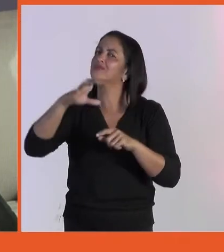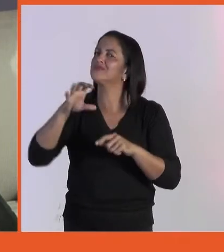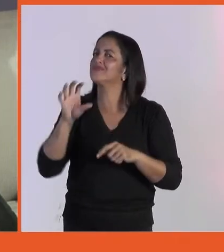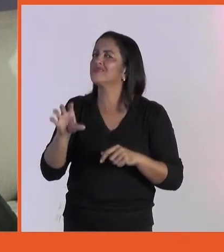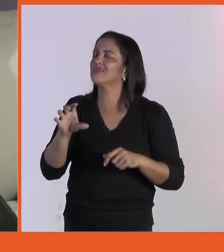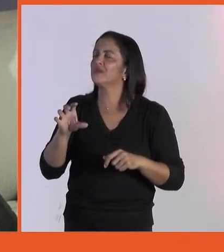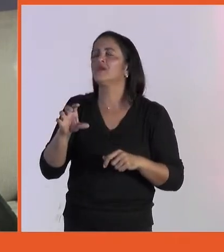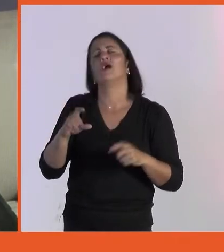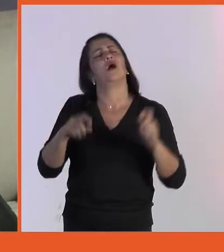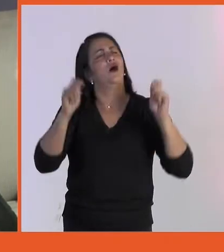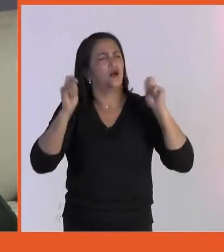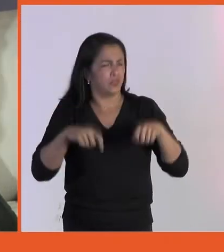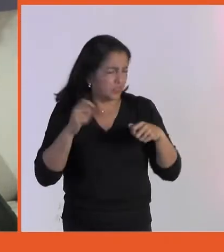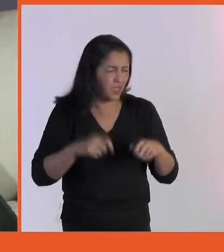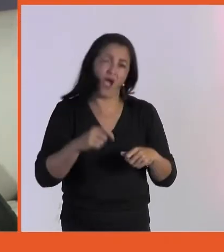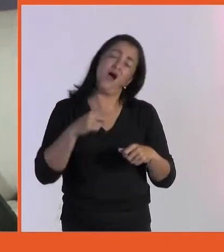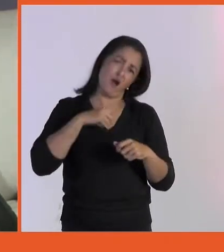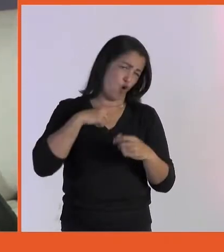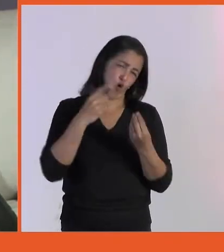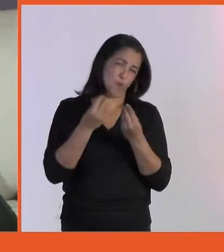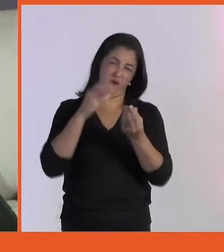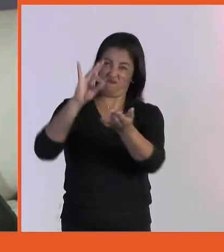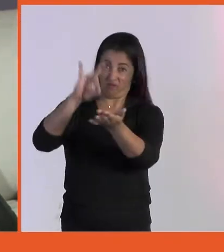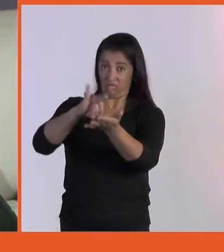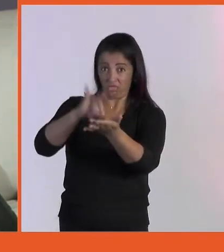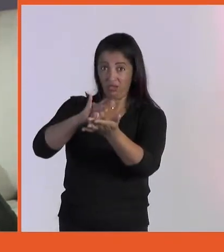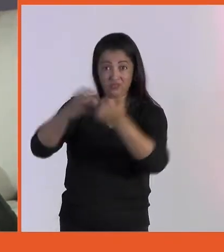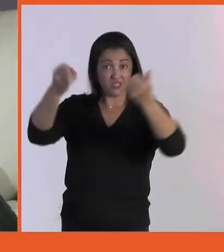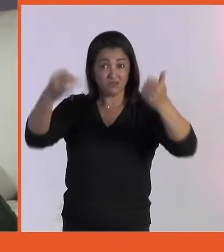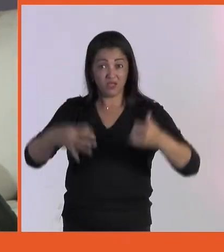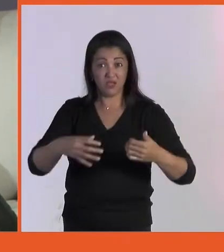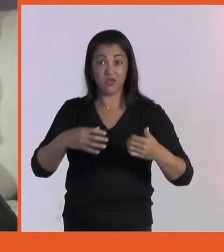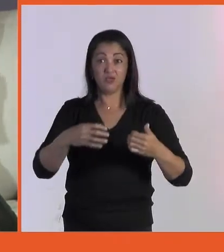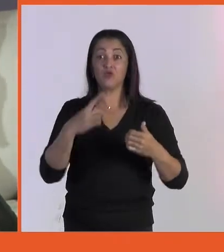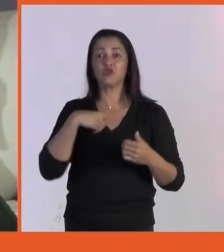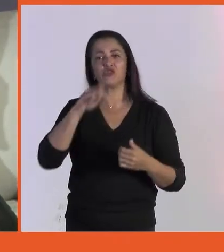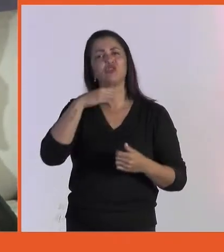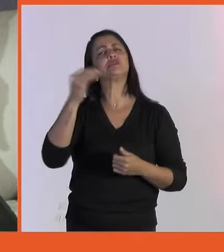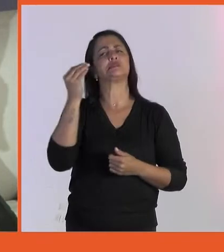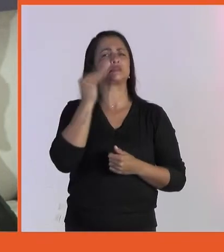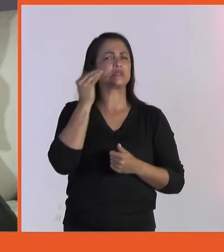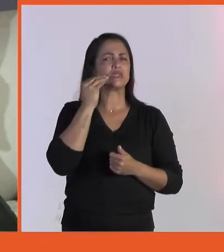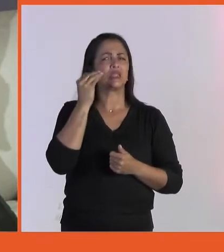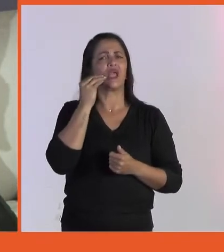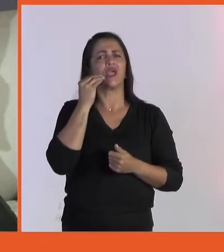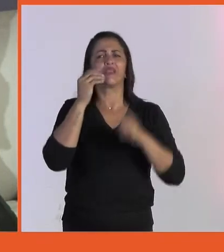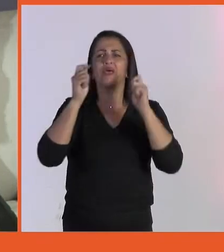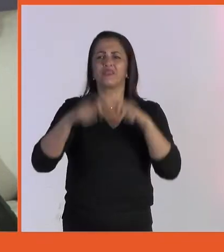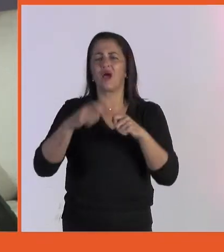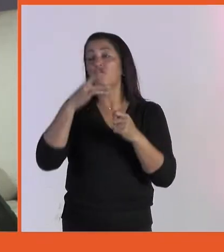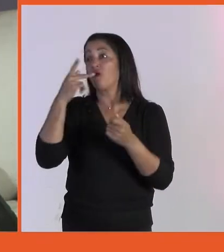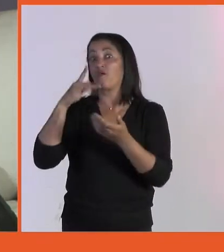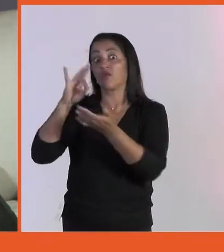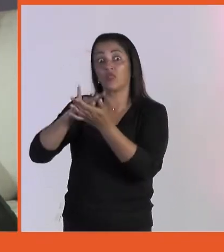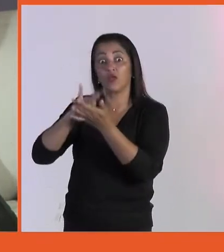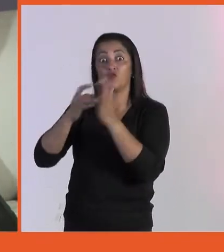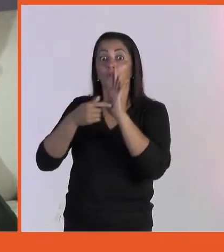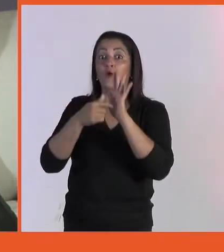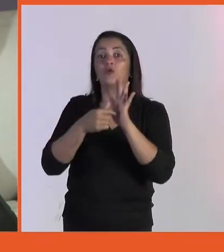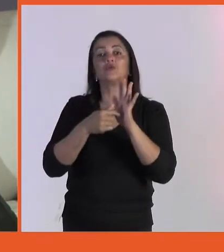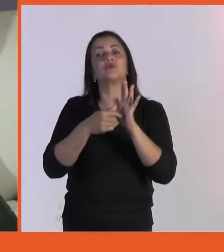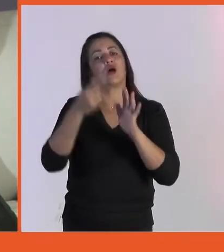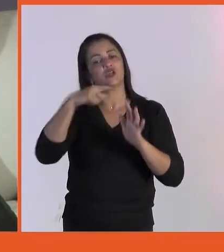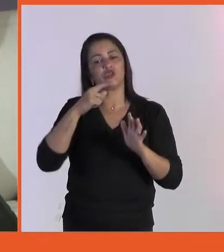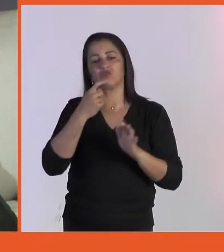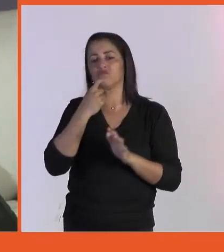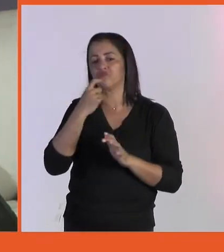são autênticos. Que, tipo, você sente que é verdade o que ele tá falando. E a gente tenta passar pro nosso público justamente essa verdade. A gente teve um outro perrengue